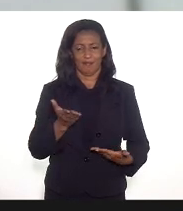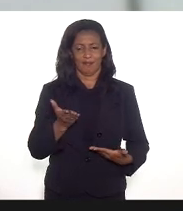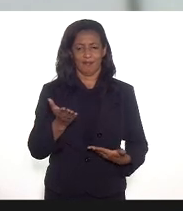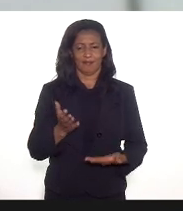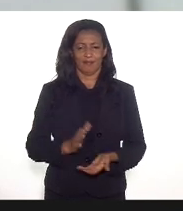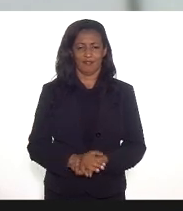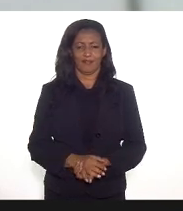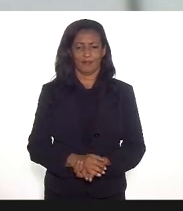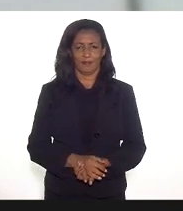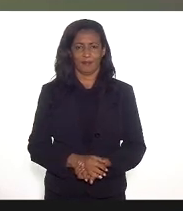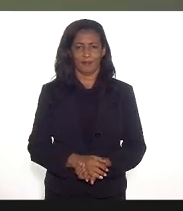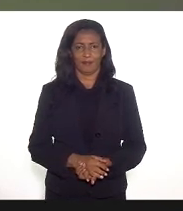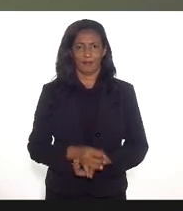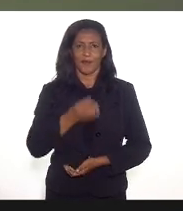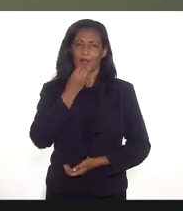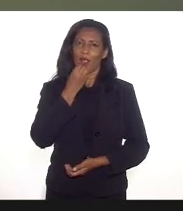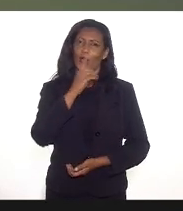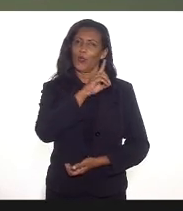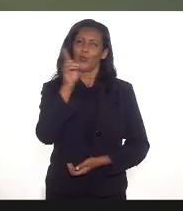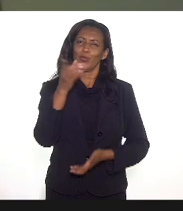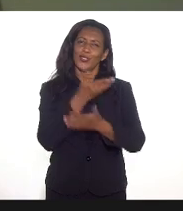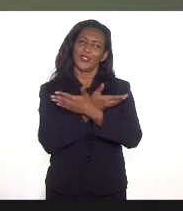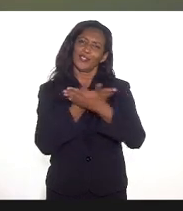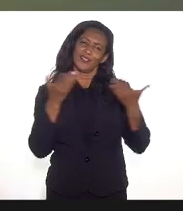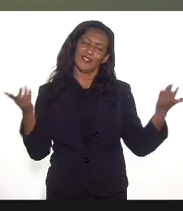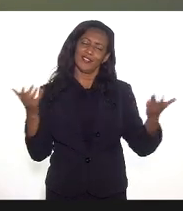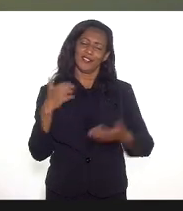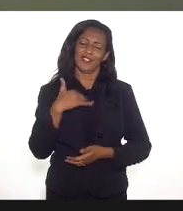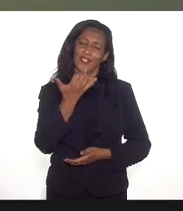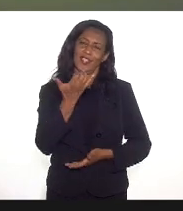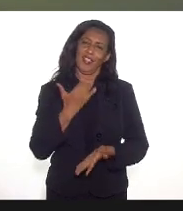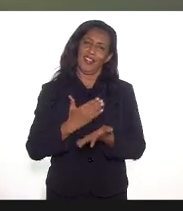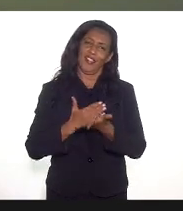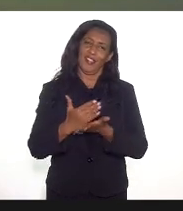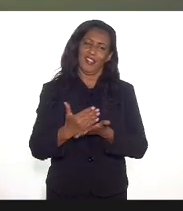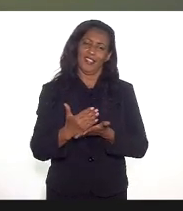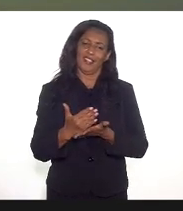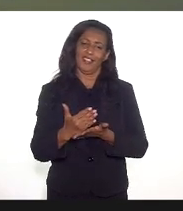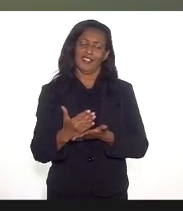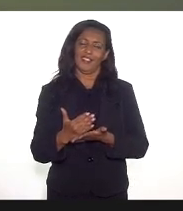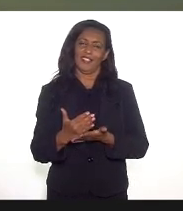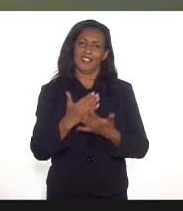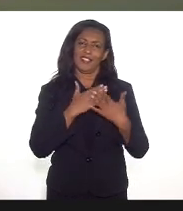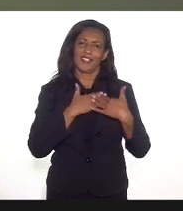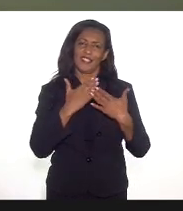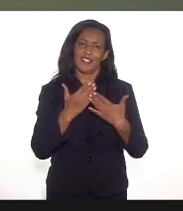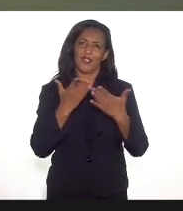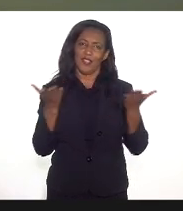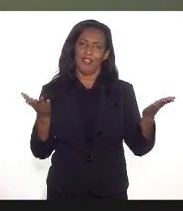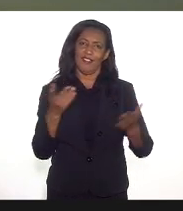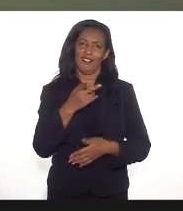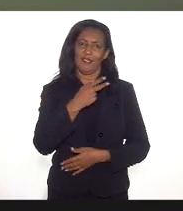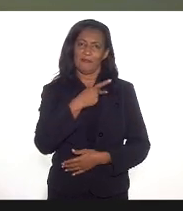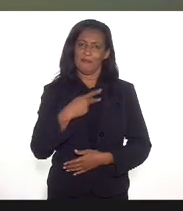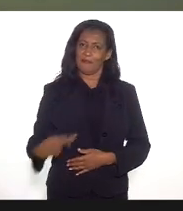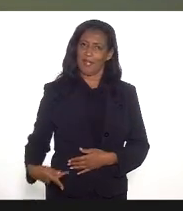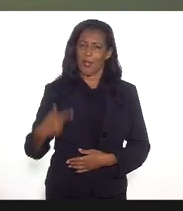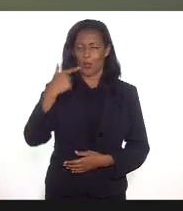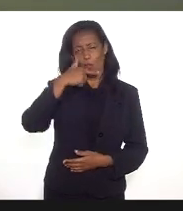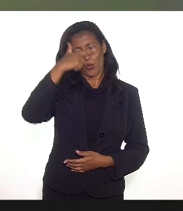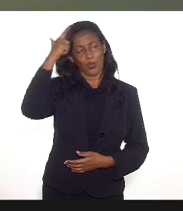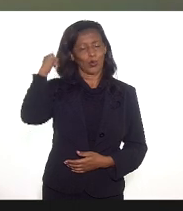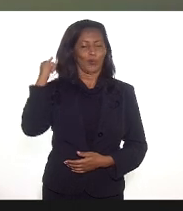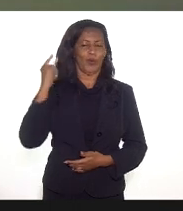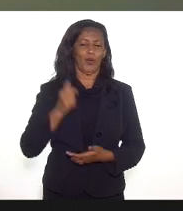Rocha. Bom dia a todas e todos. Eu quero inicialmente saudar aqui o nosso presidente, deputado Luiz Paulo, em